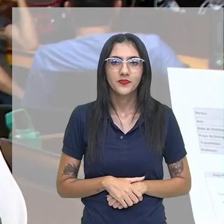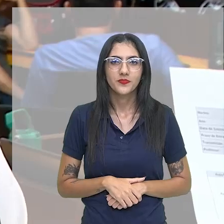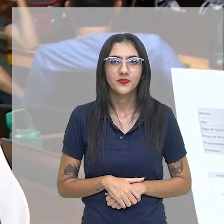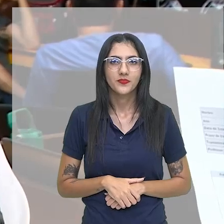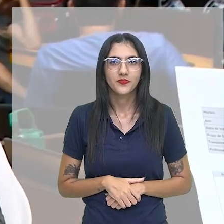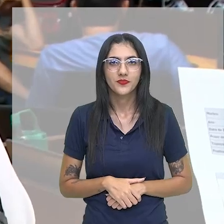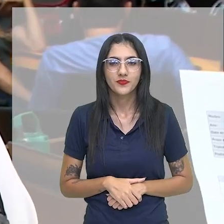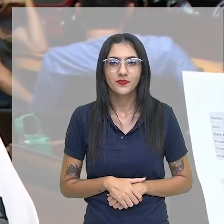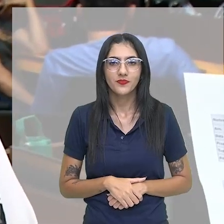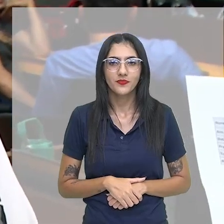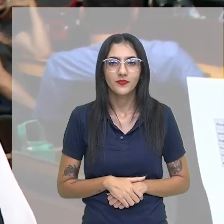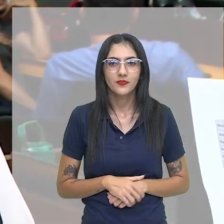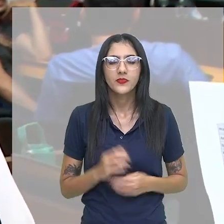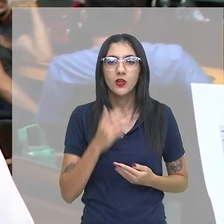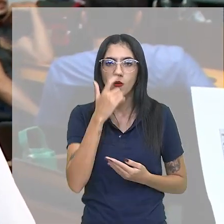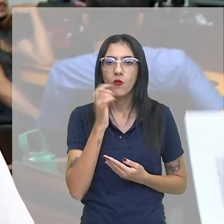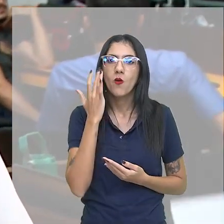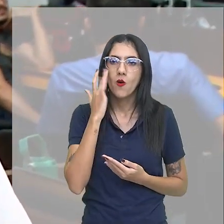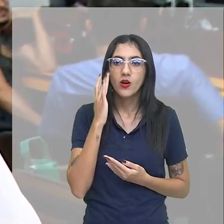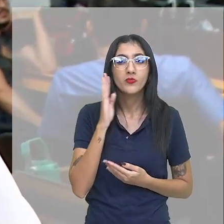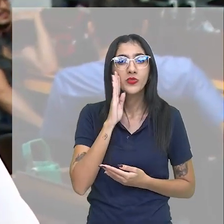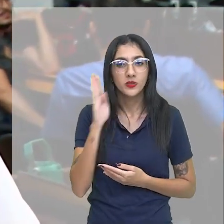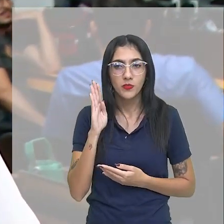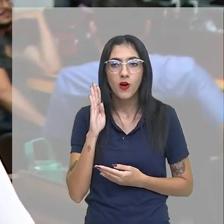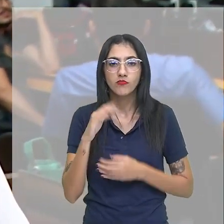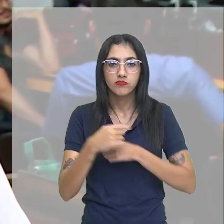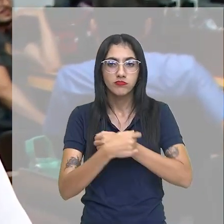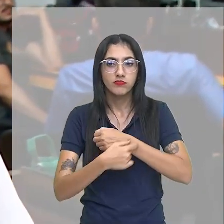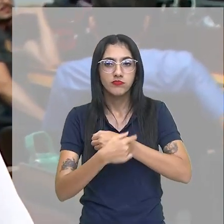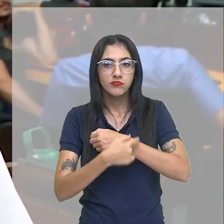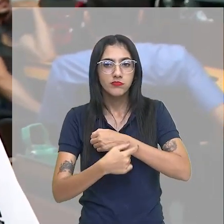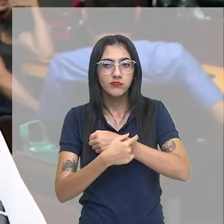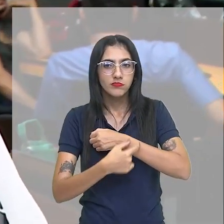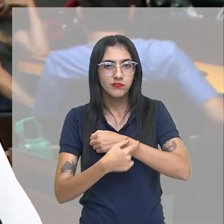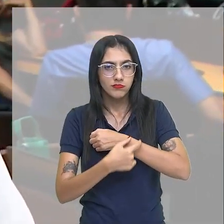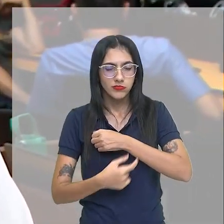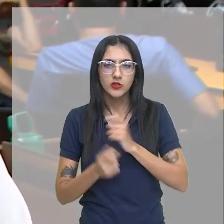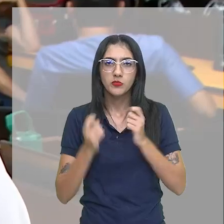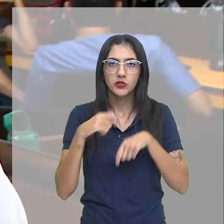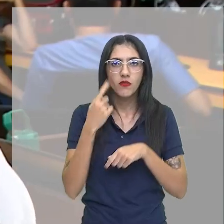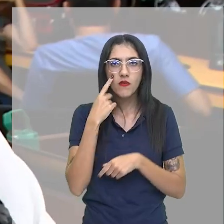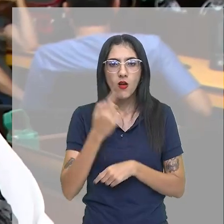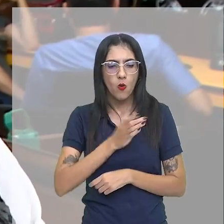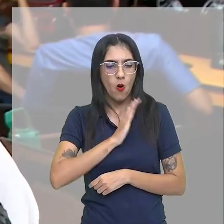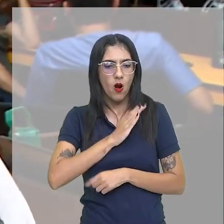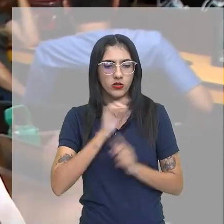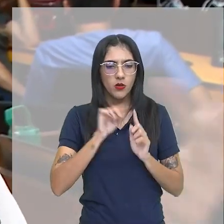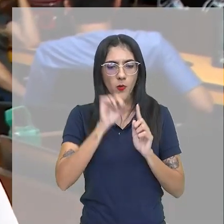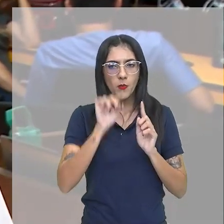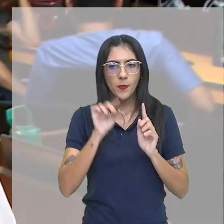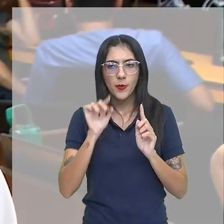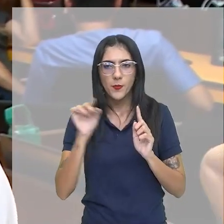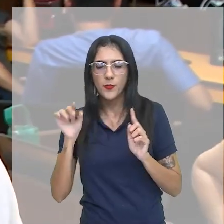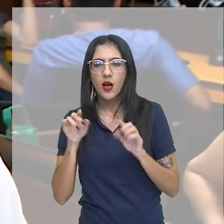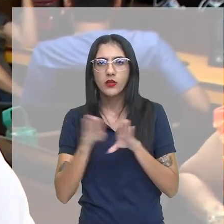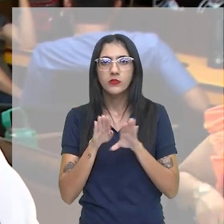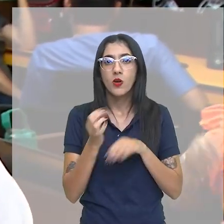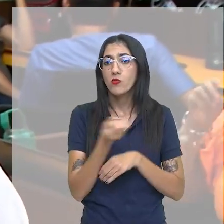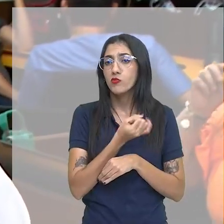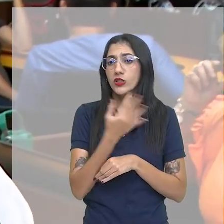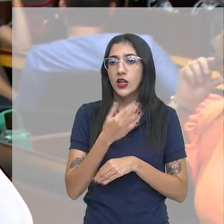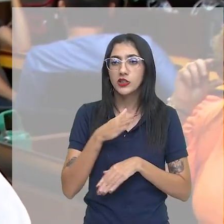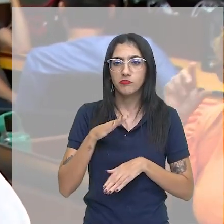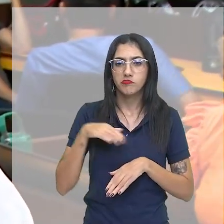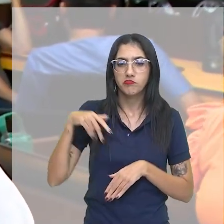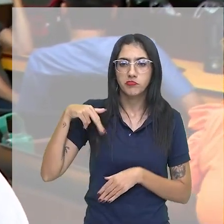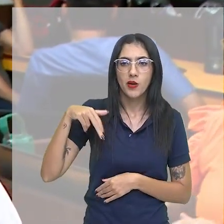que são mais 2 aparelhos, é o smartwatch, que a gente pode pegar a frequência cardíaca, verificar quantos passos a gente deu num dia,